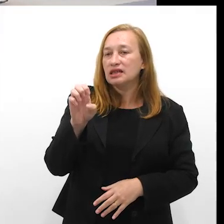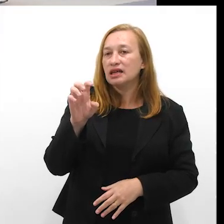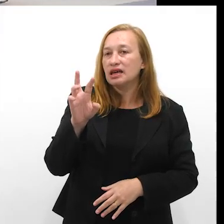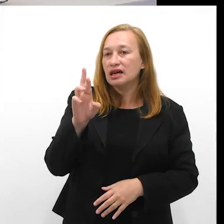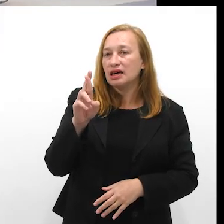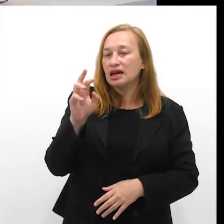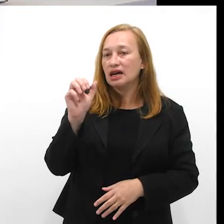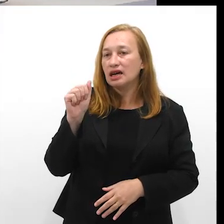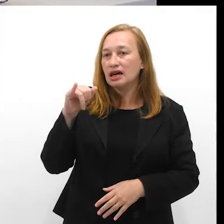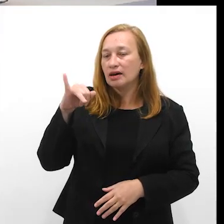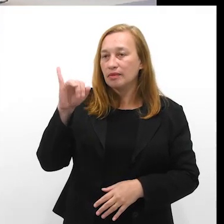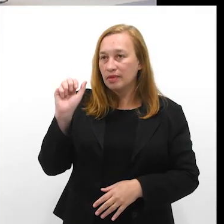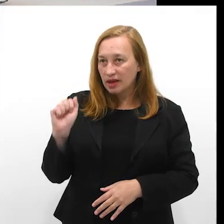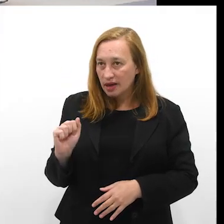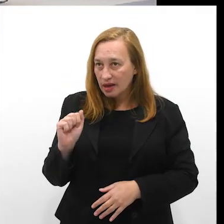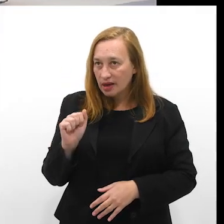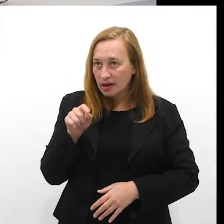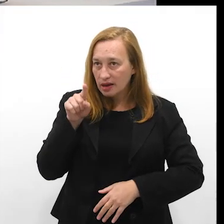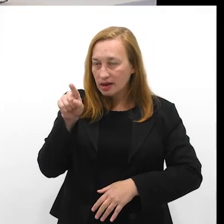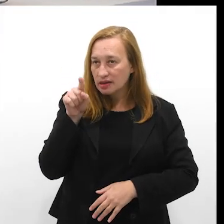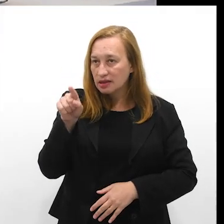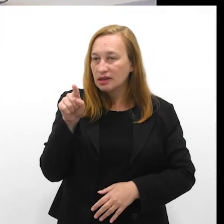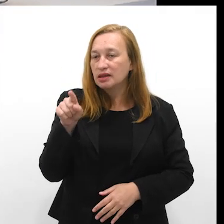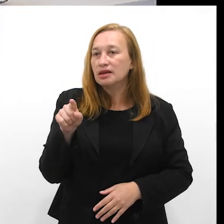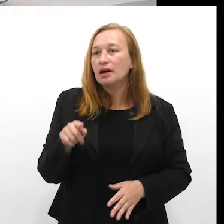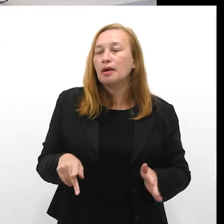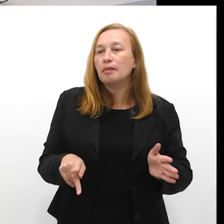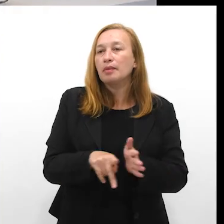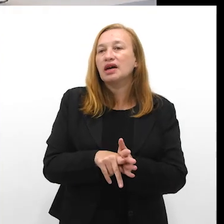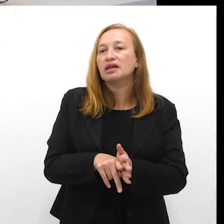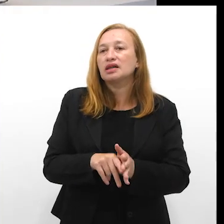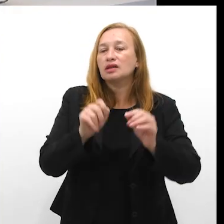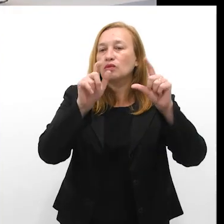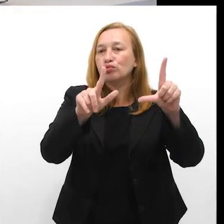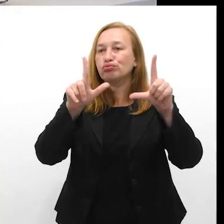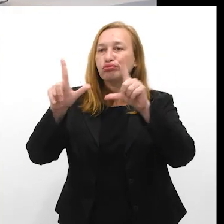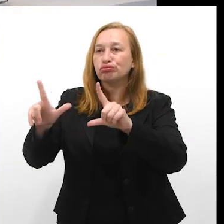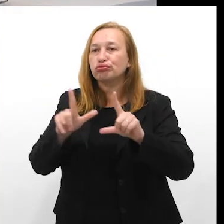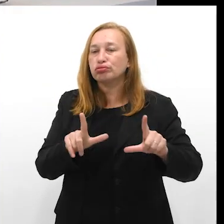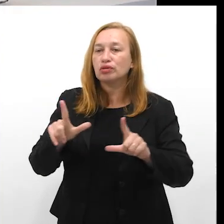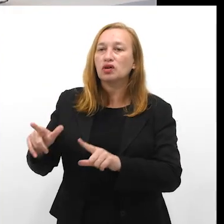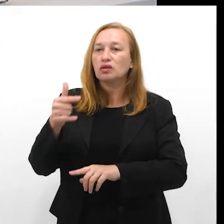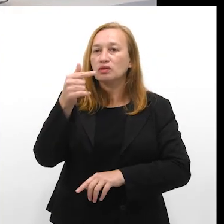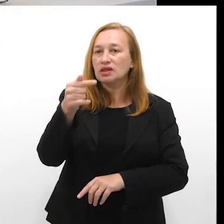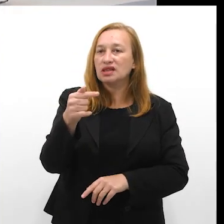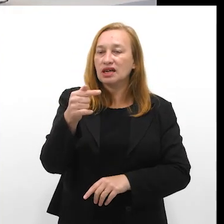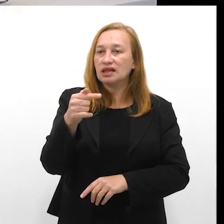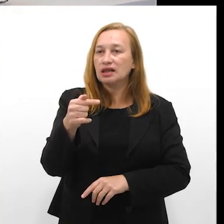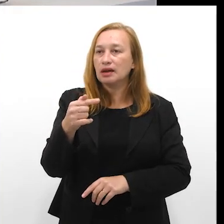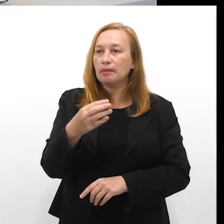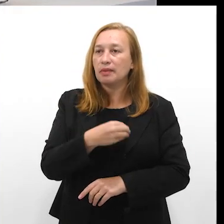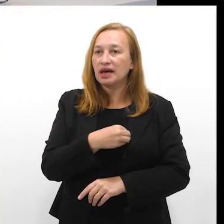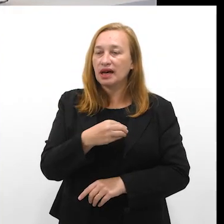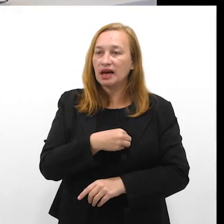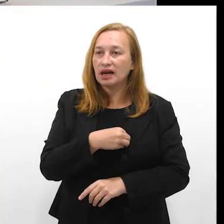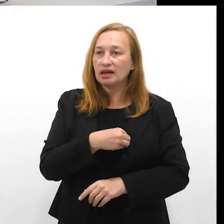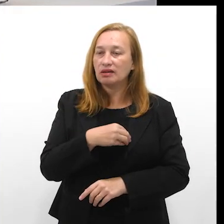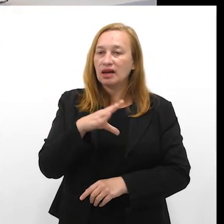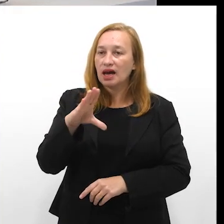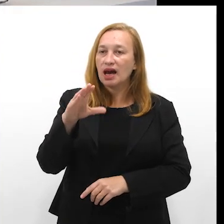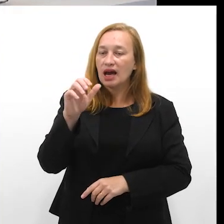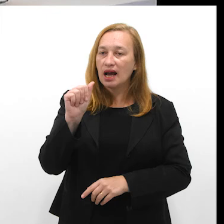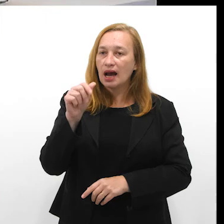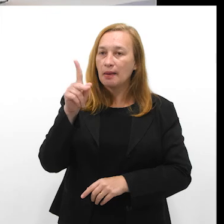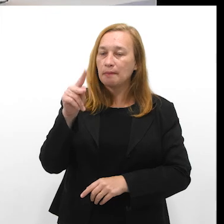totalmente de cerâmica, né? Com esse... Fez parte de uma exposição, Os 7 Pecados Capitais. Ah,